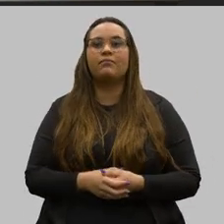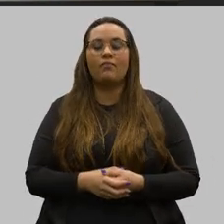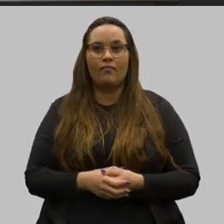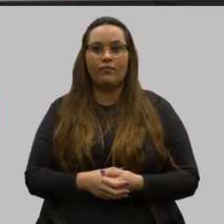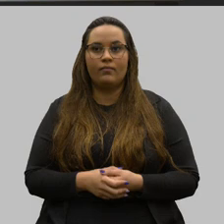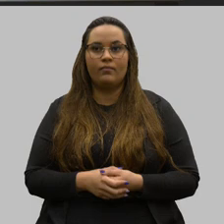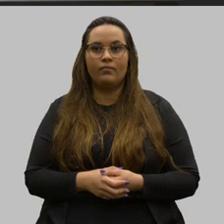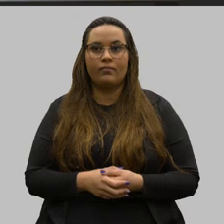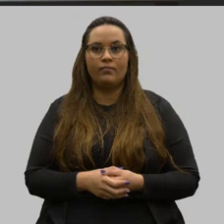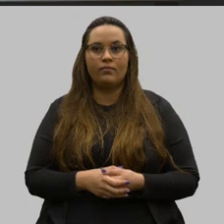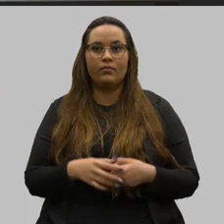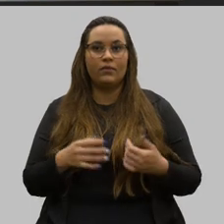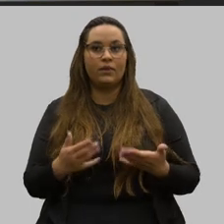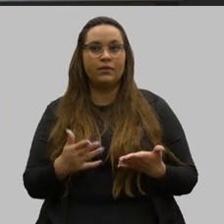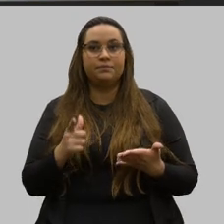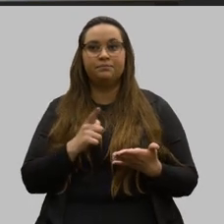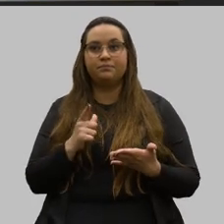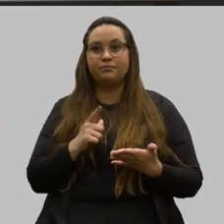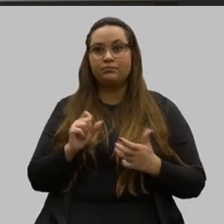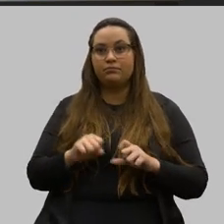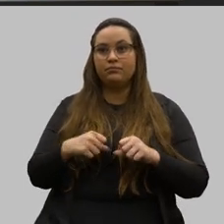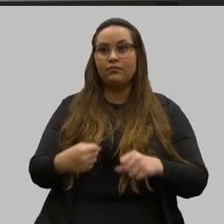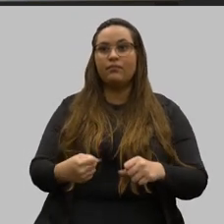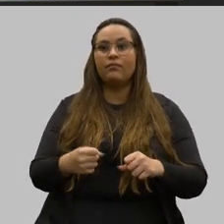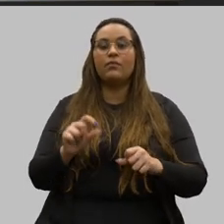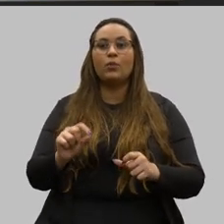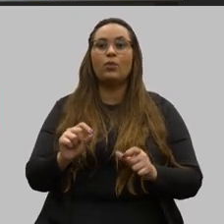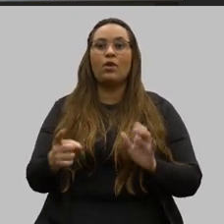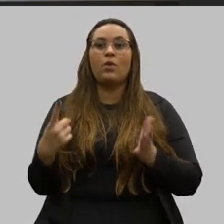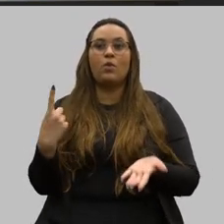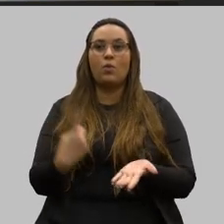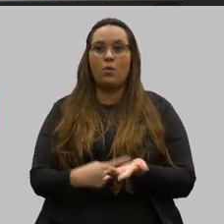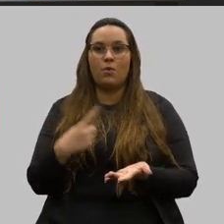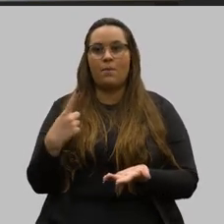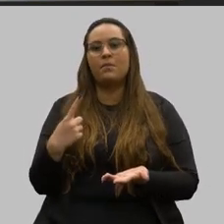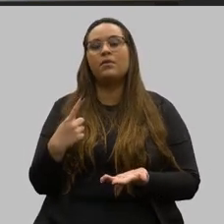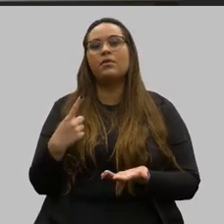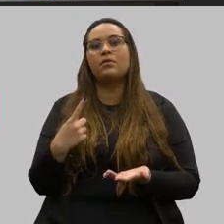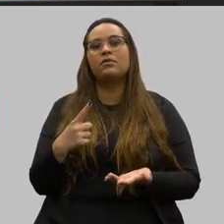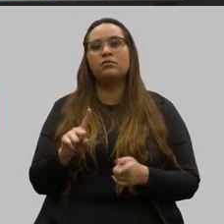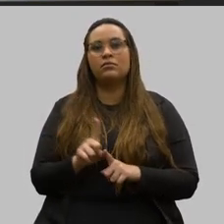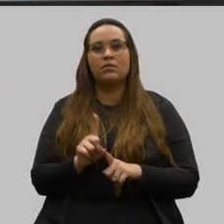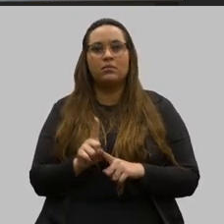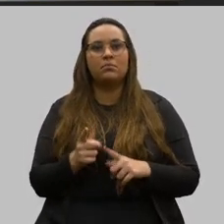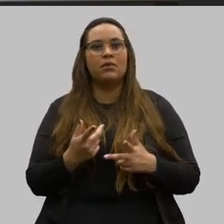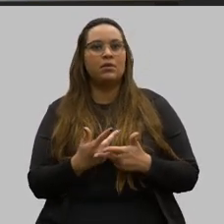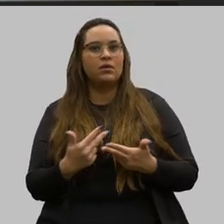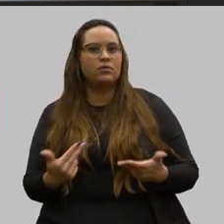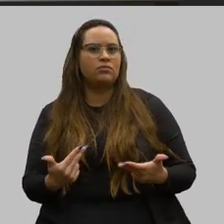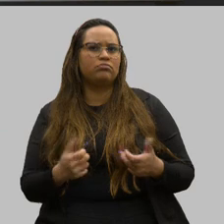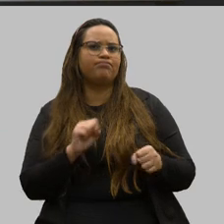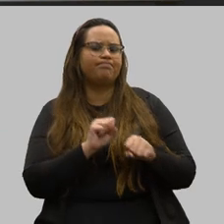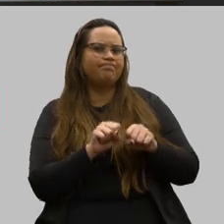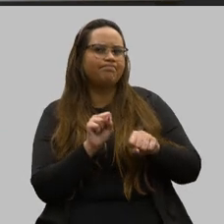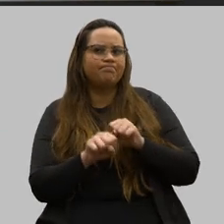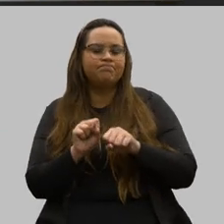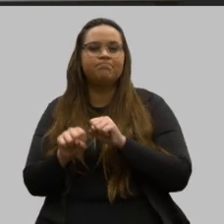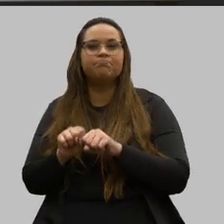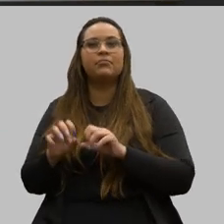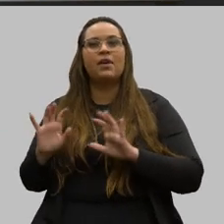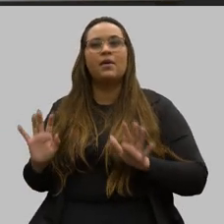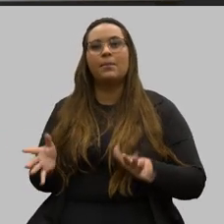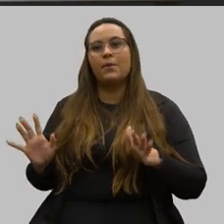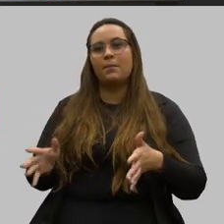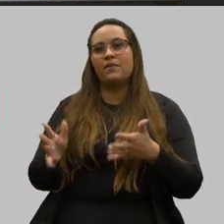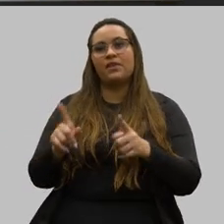abrangente e adaptativa reforça o compromisso da nossa instituição em mitigar os impactos dos Desastres e promover uma